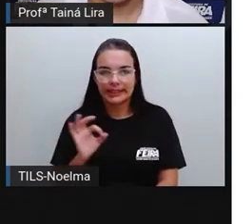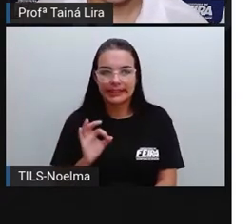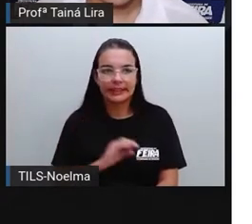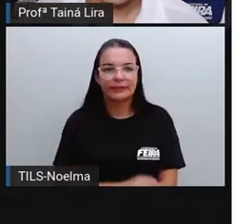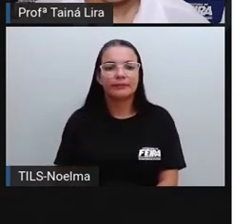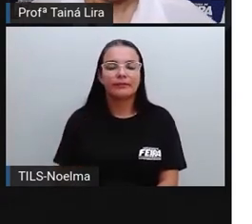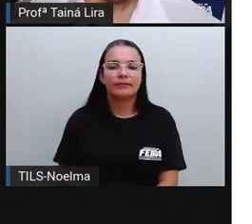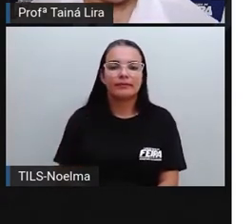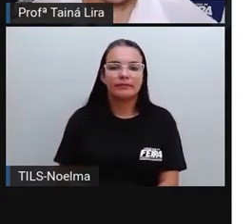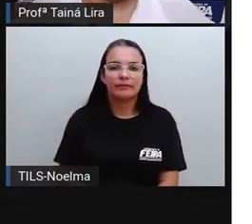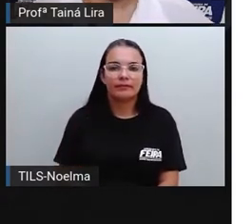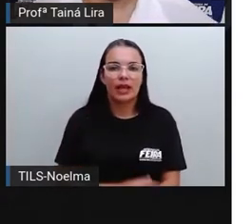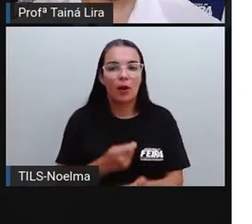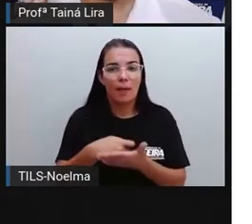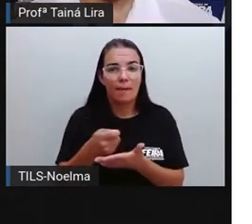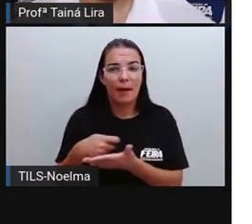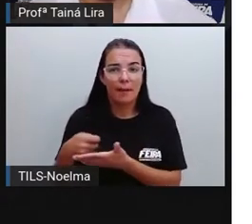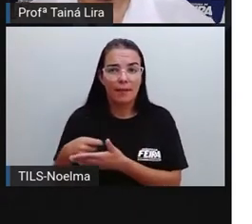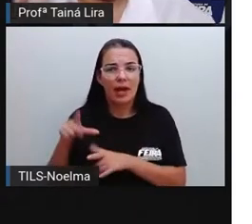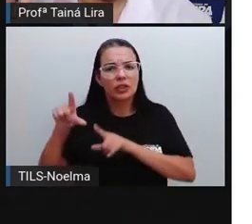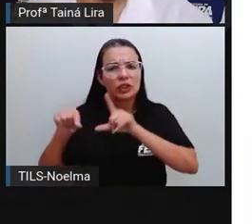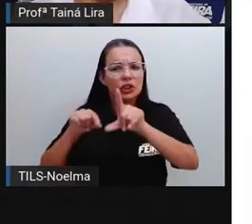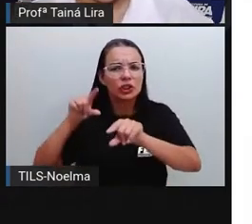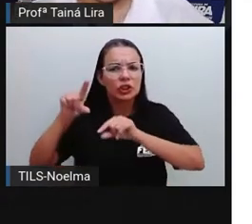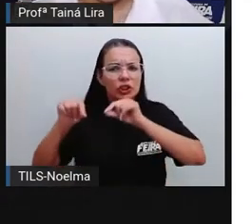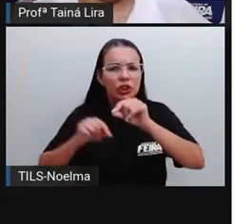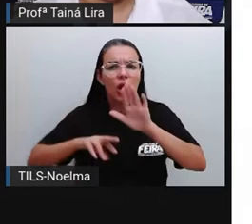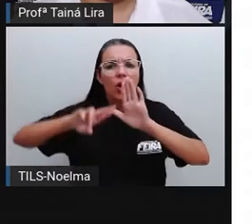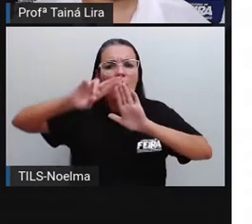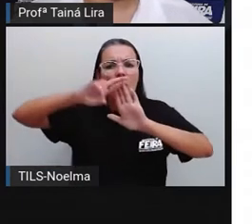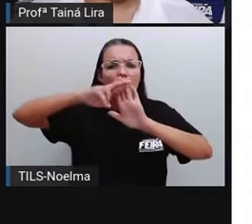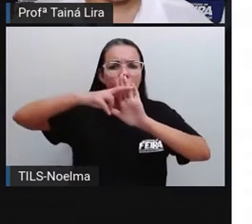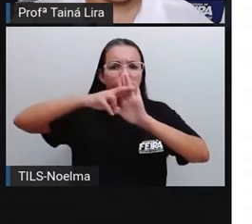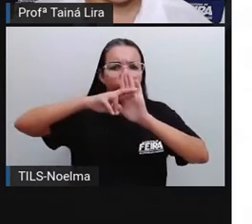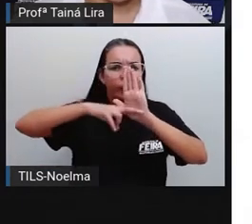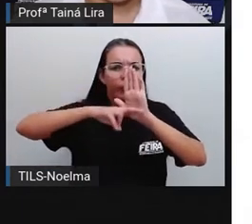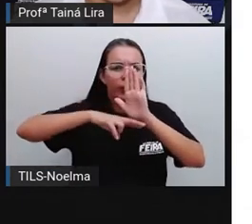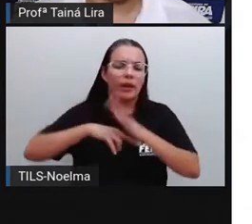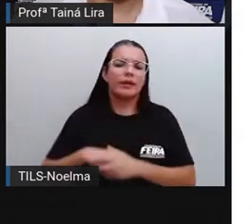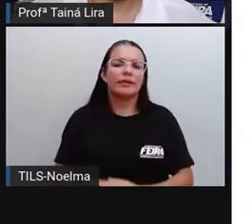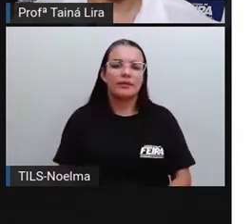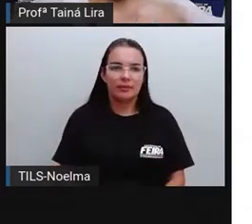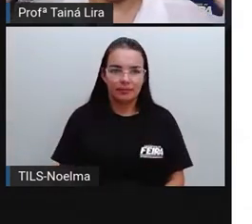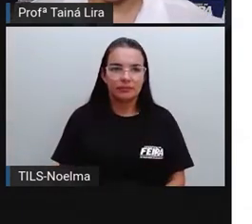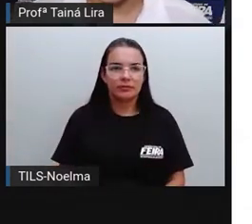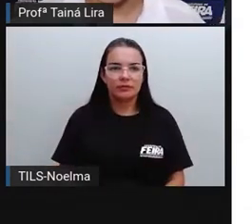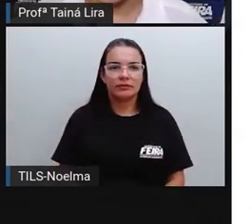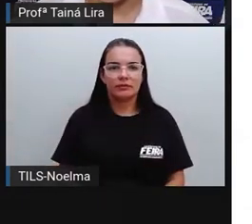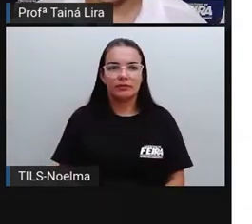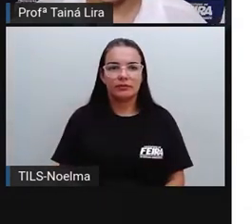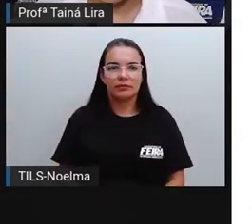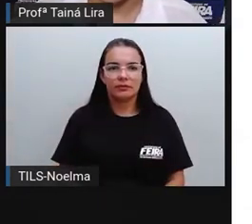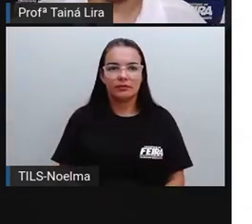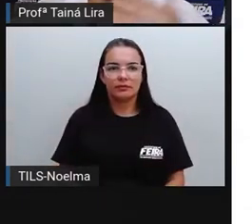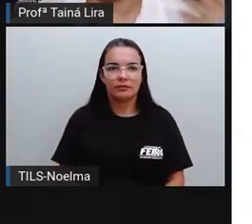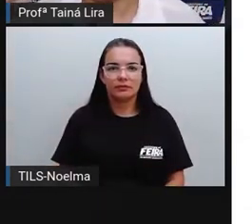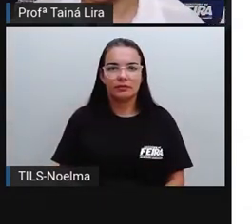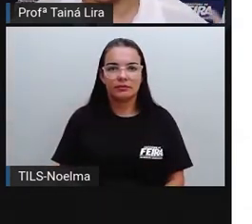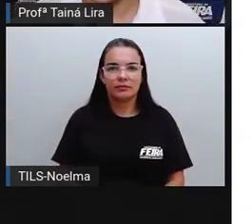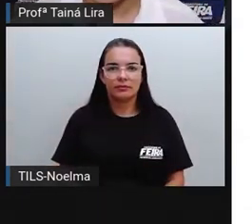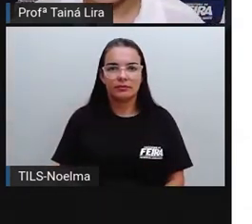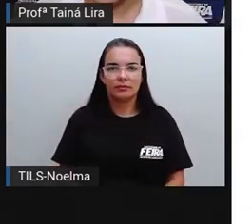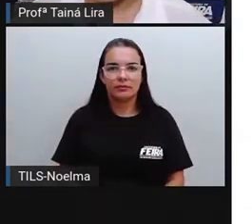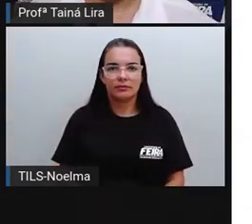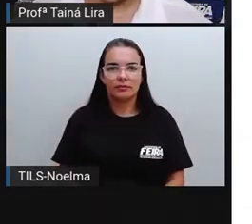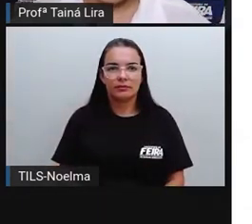específico, tá? Mas existem alguns jogos de baralho que essa carta pode mudar completamente o rumo aí dos jogos. Como